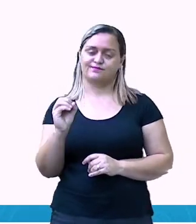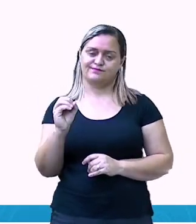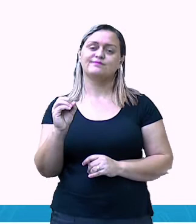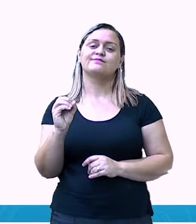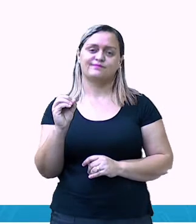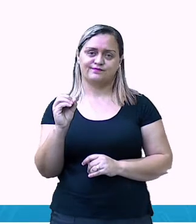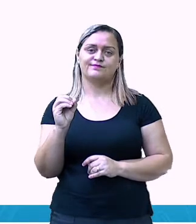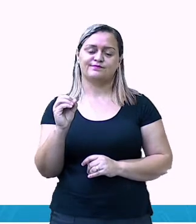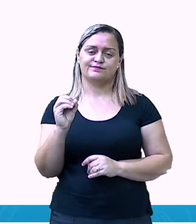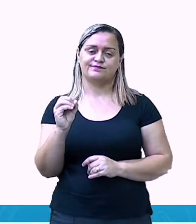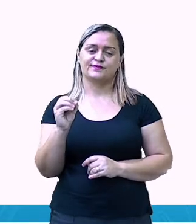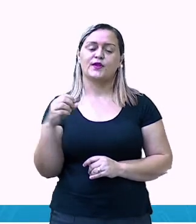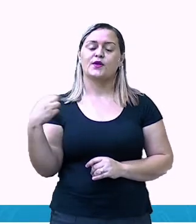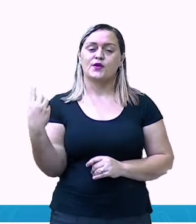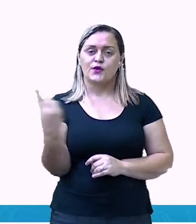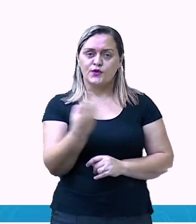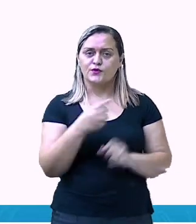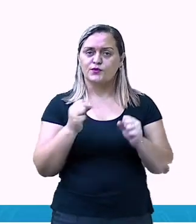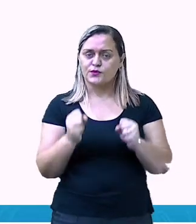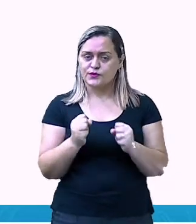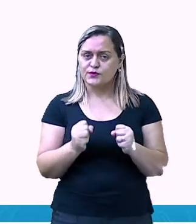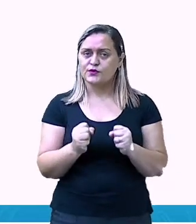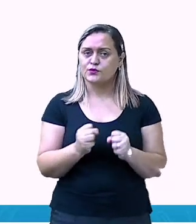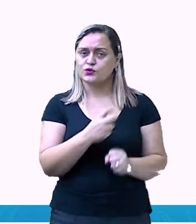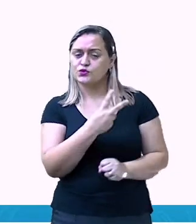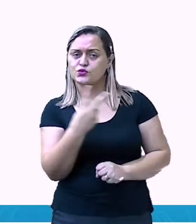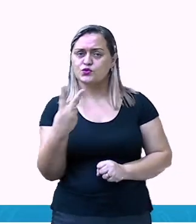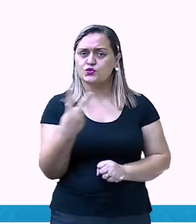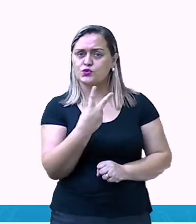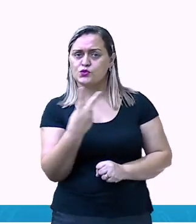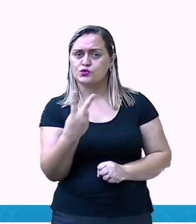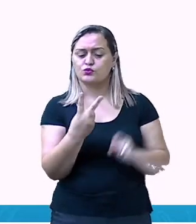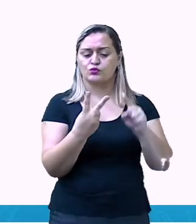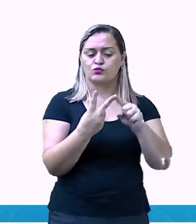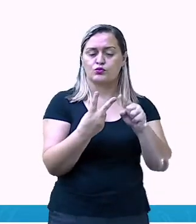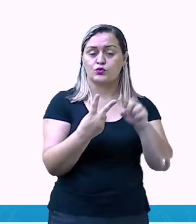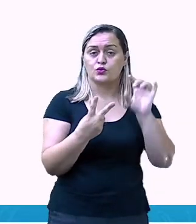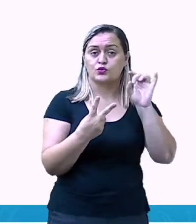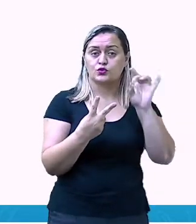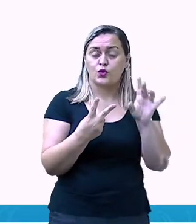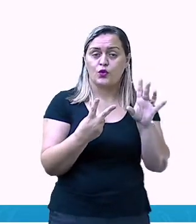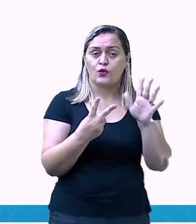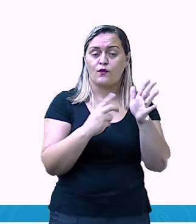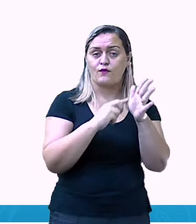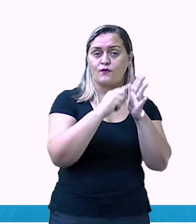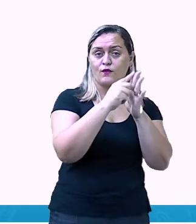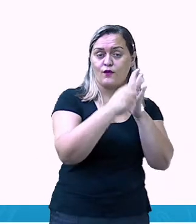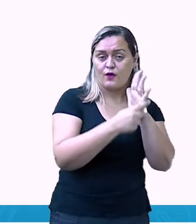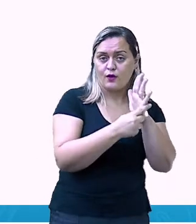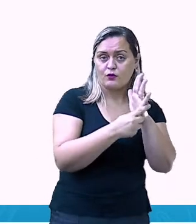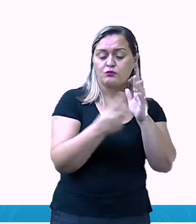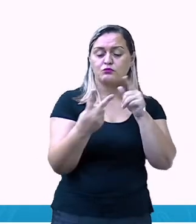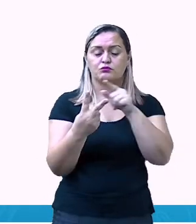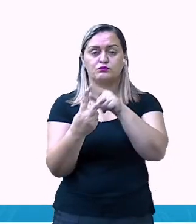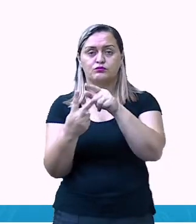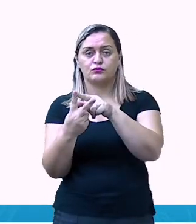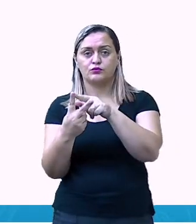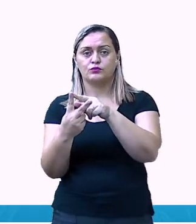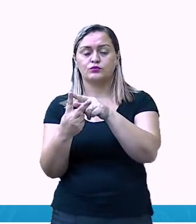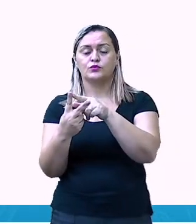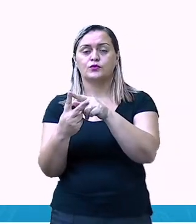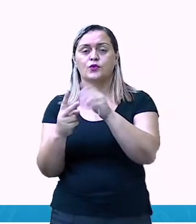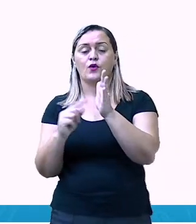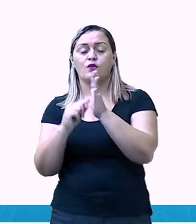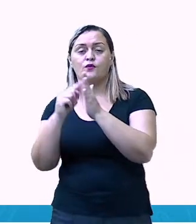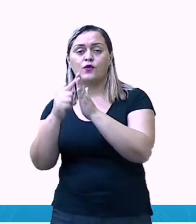Então, a gente tem essas duas formas de apresentar. Existem outras formas que um pouquinho para frente a gente vai aprender. Mas nesse momento